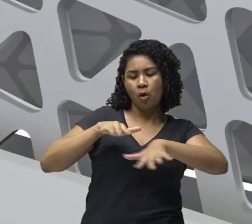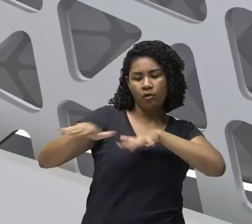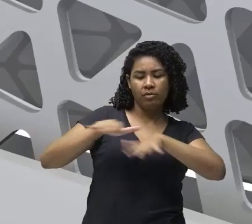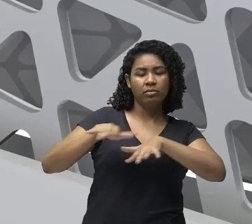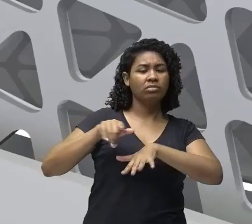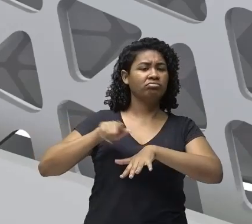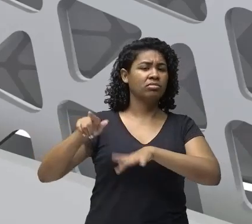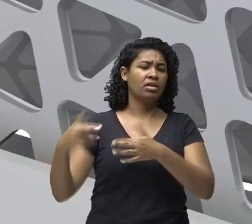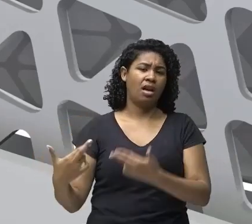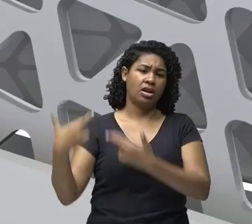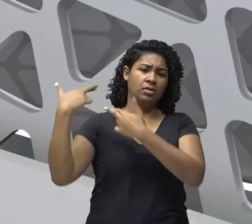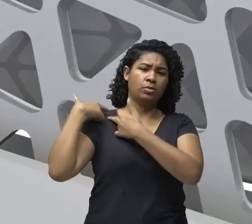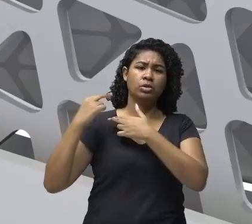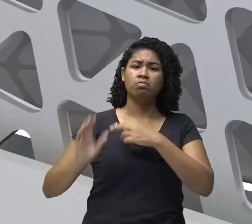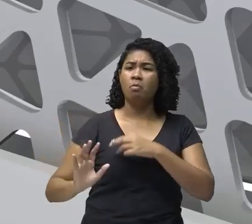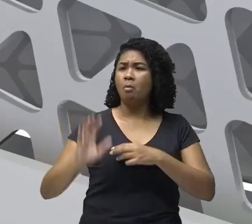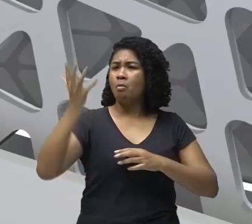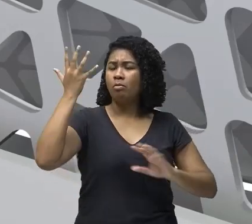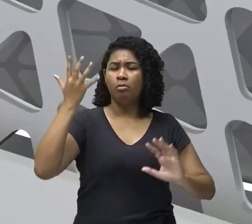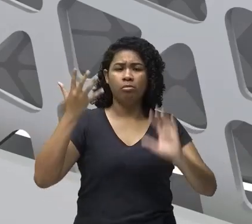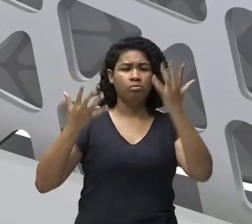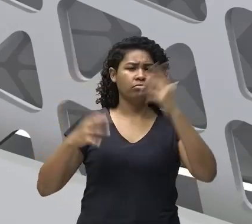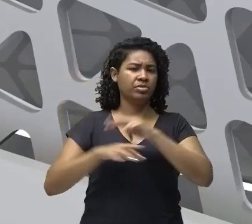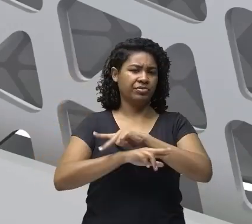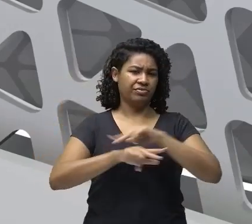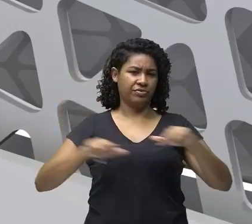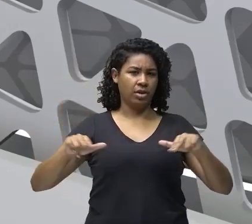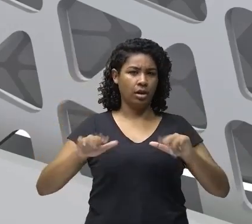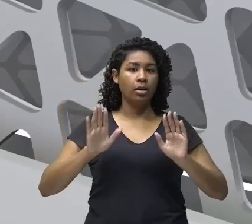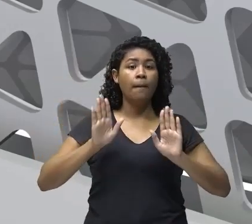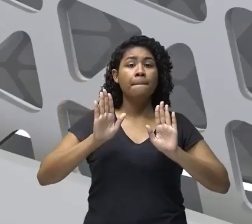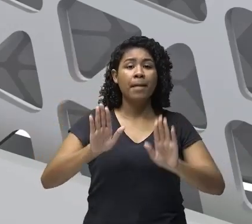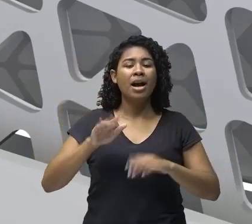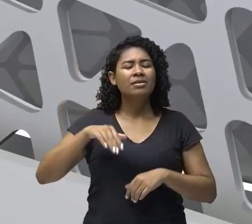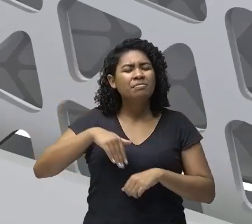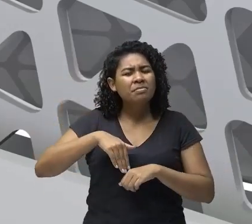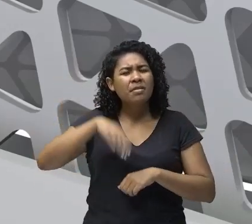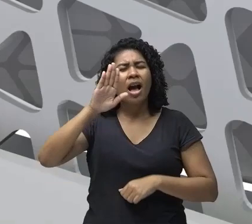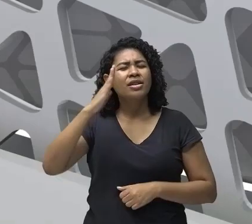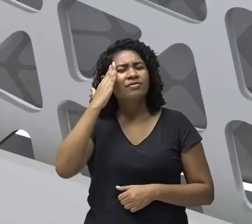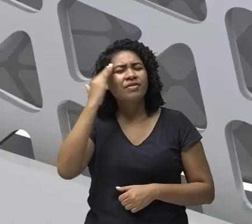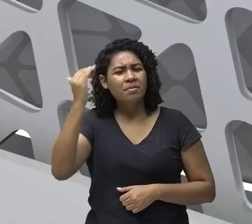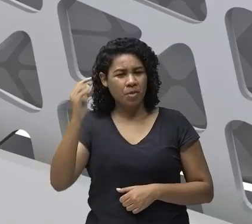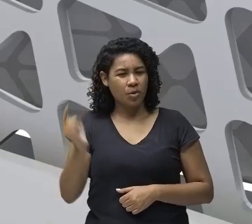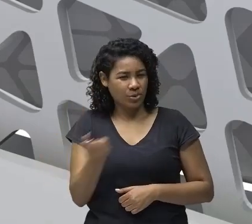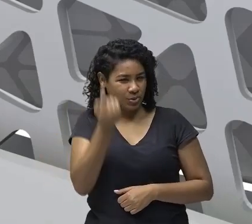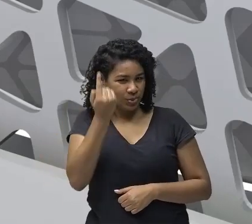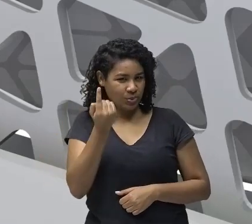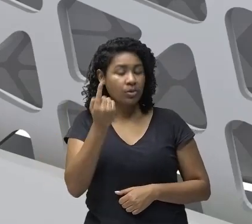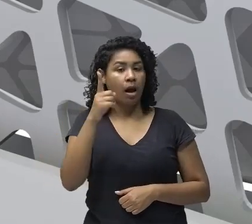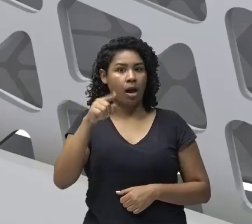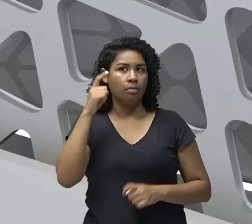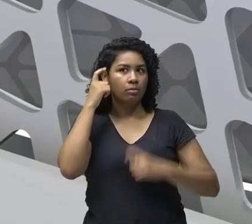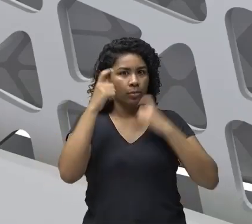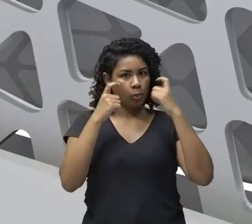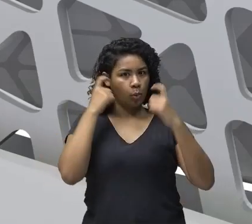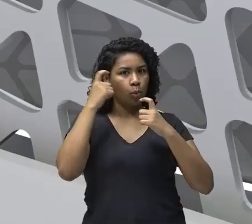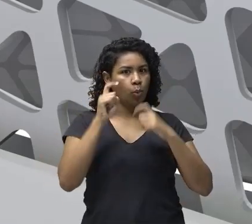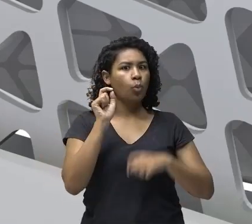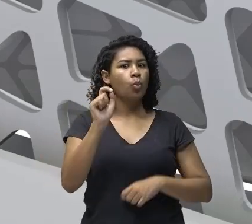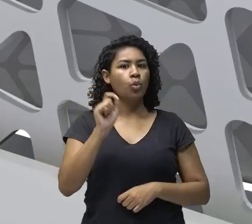por diversos fenômenos meteorológicos. Mas o mais conhecido, e inclusive o que é bem preocupante, são